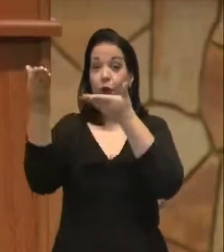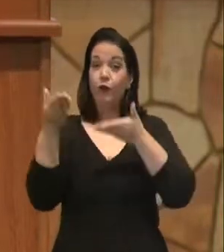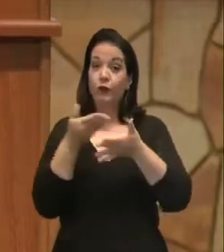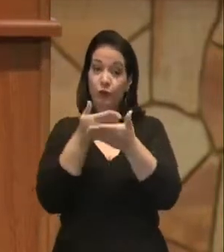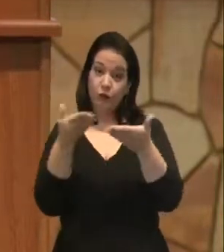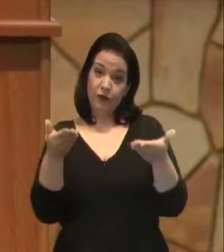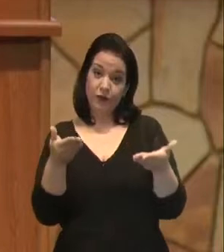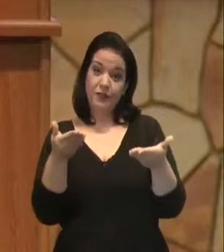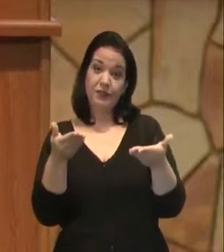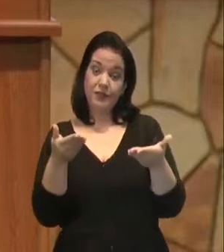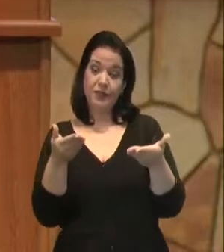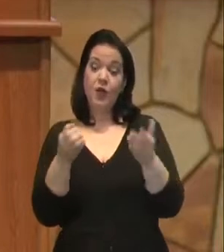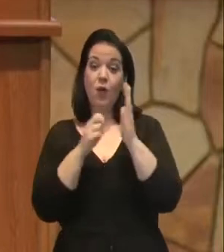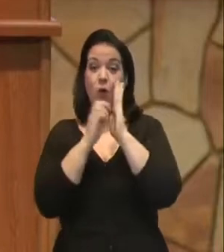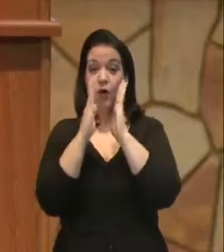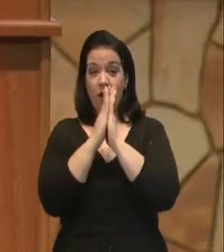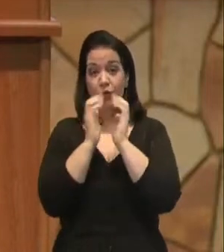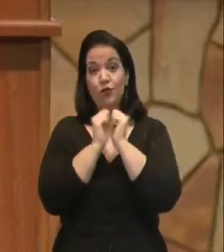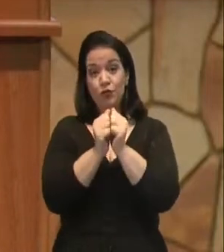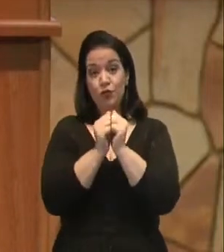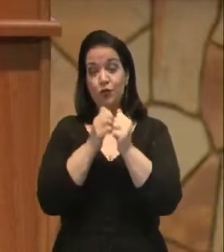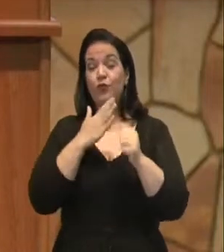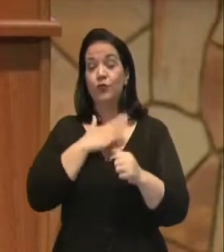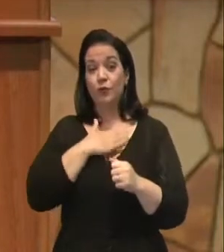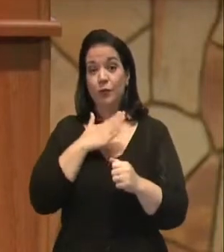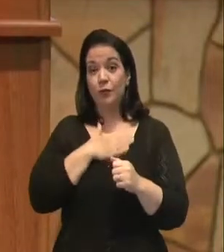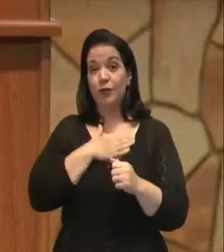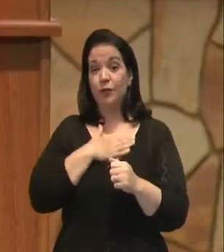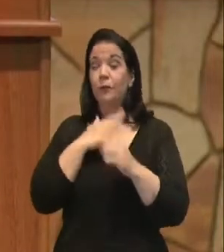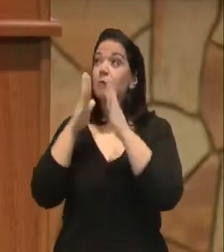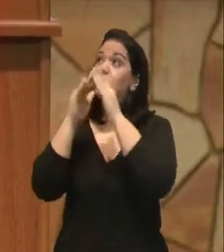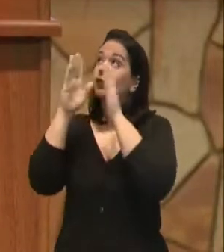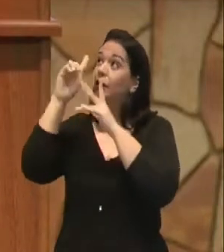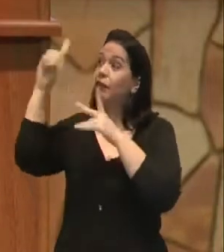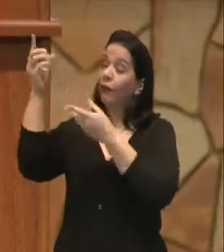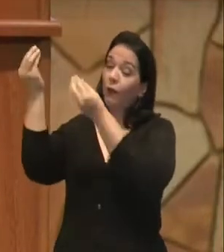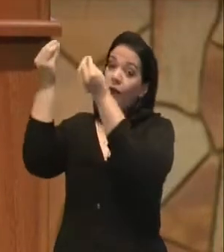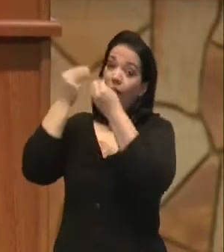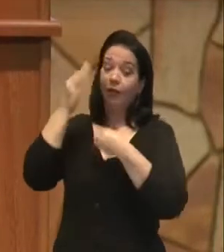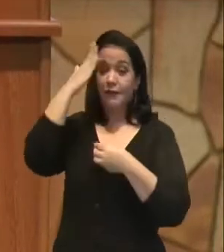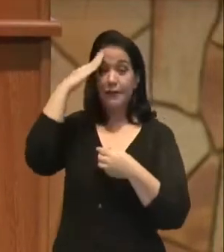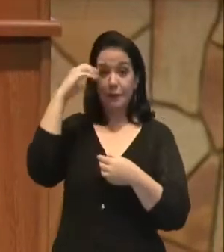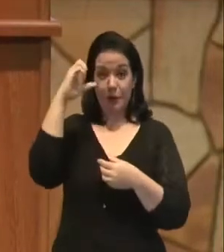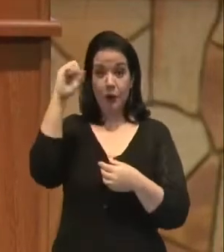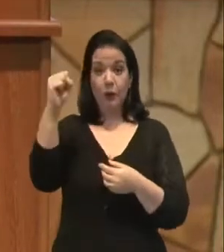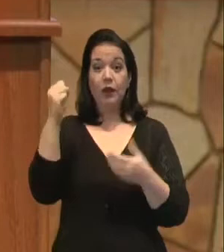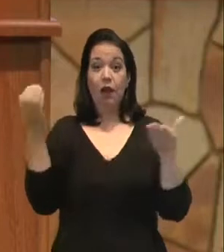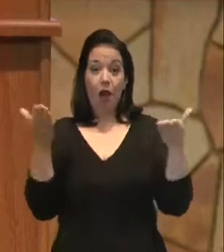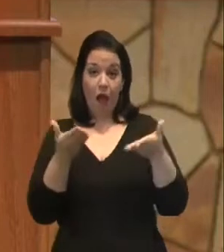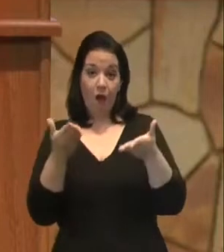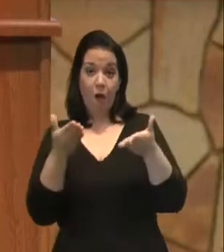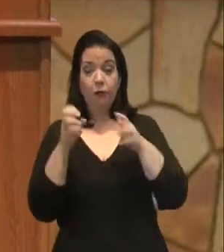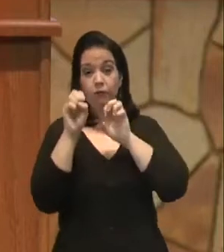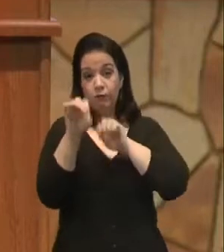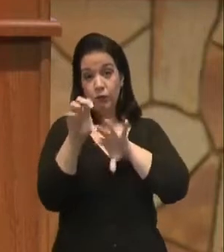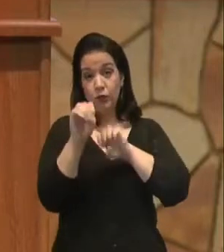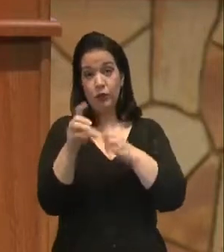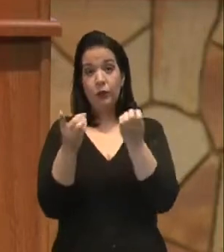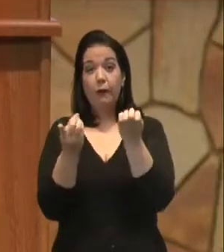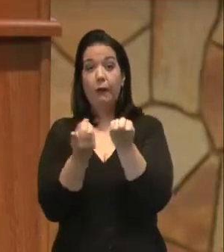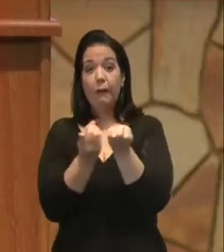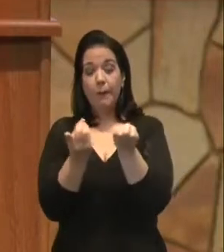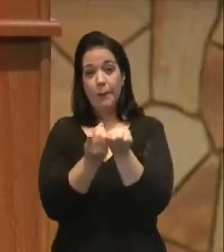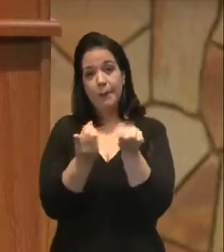momento, para buscarmos a sabedoria do Senhor para essa aula de EBD. Nós estamos dando